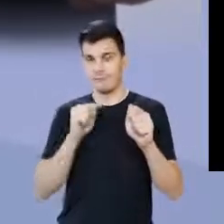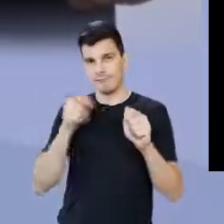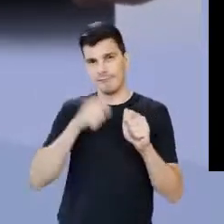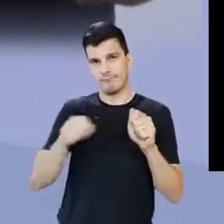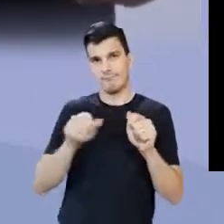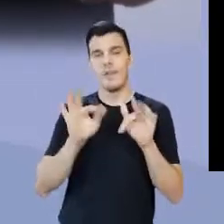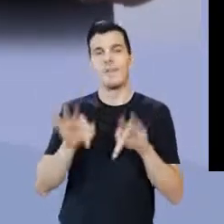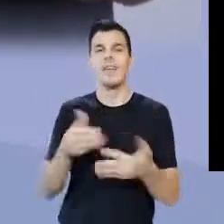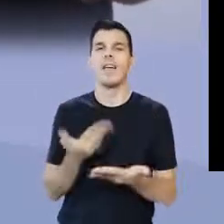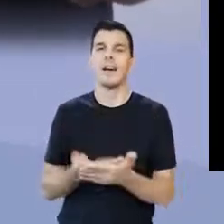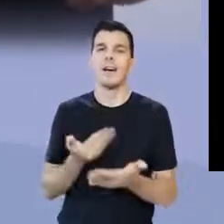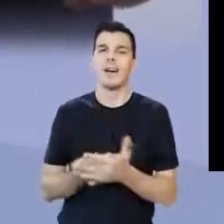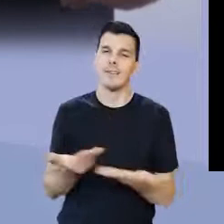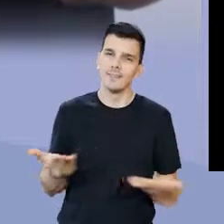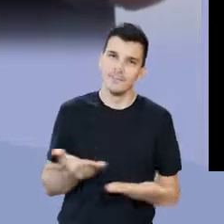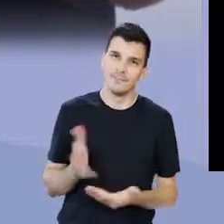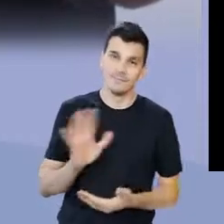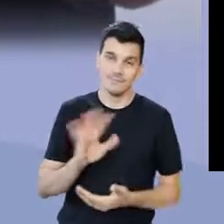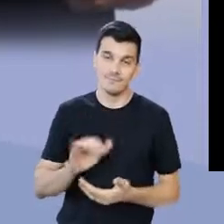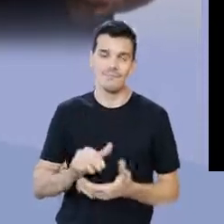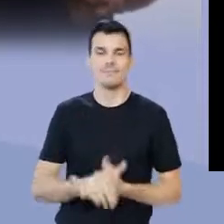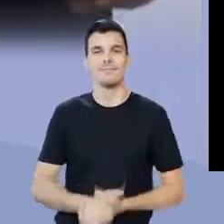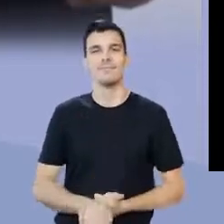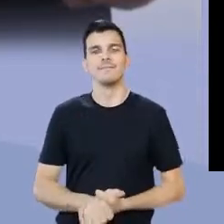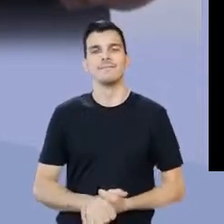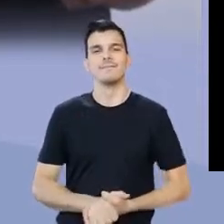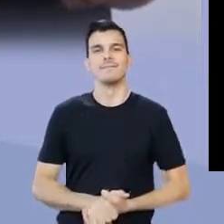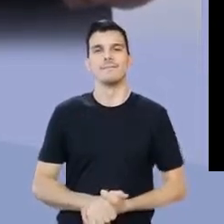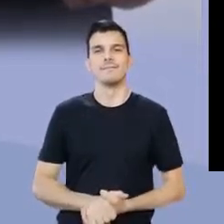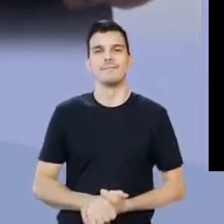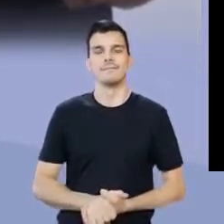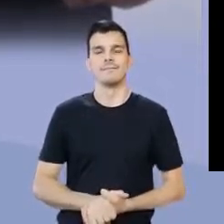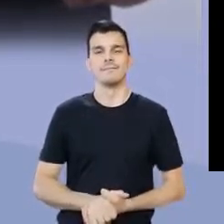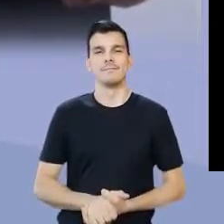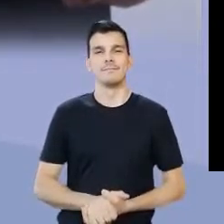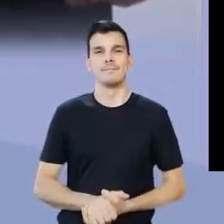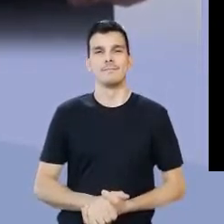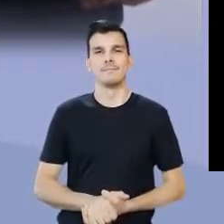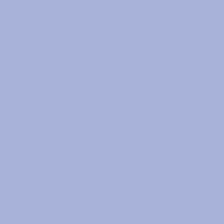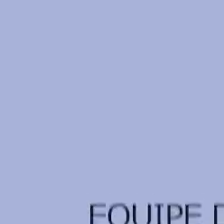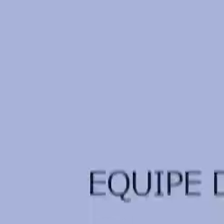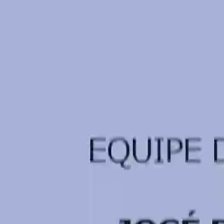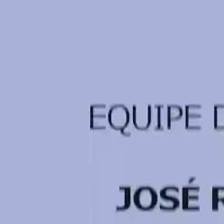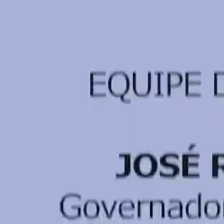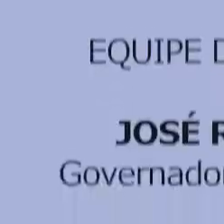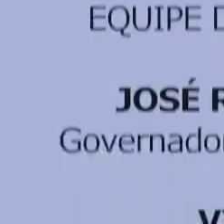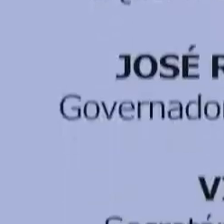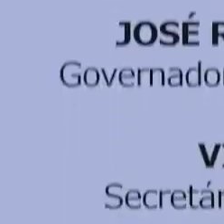gabarito. E a gente fica aqui para mais uma aulinha. Valeu, meu aluno. Até a próxima!